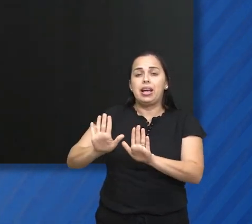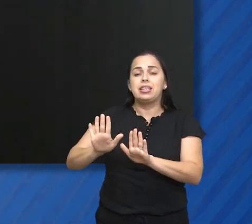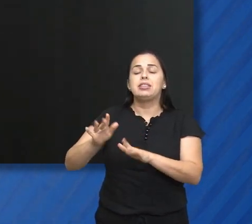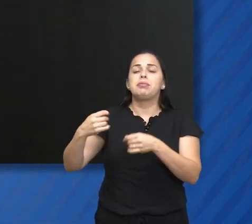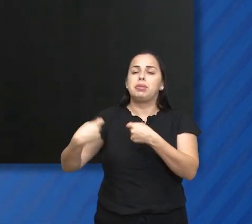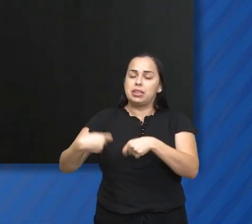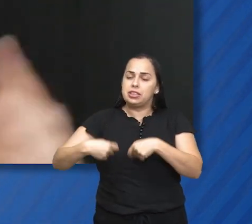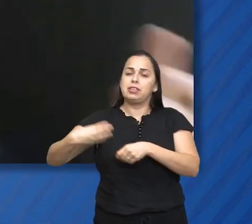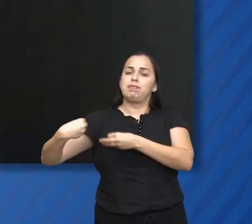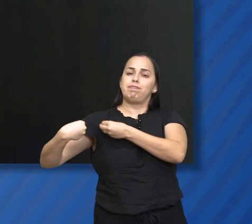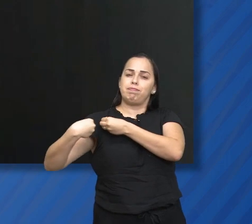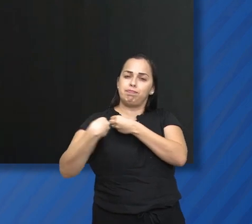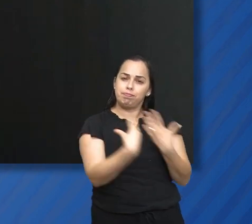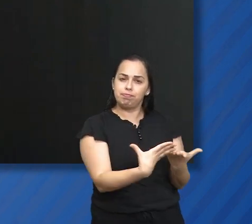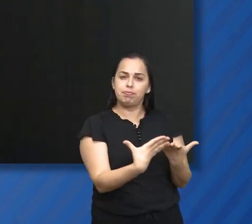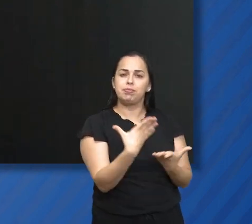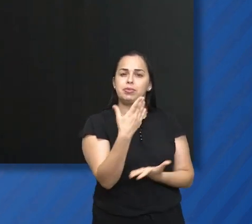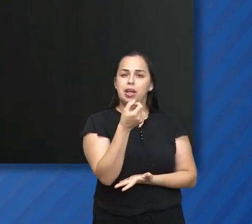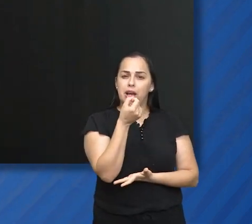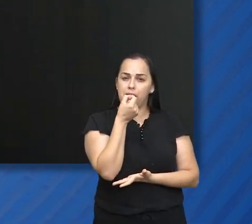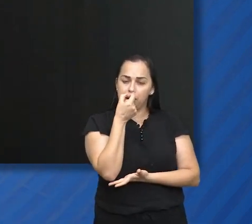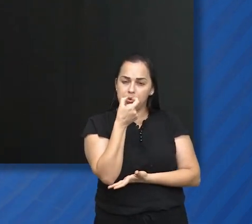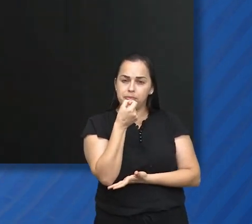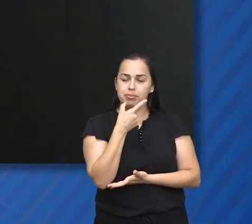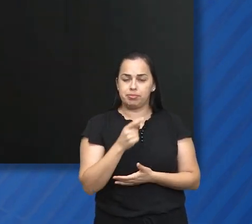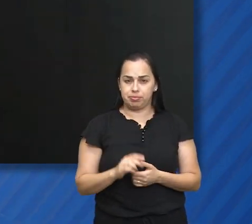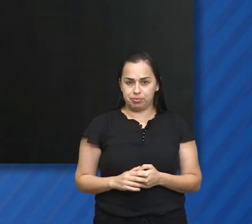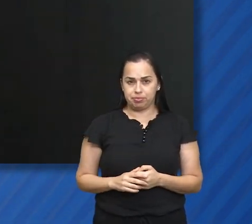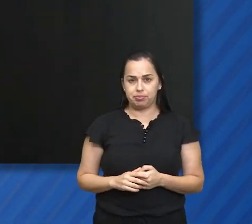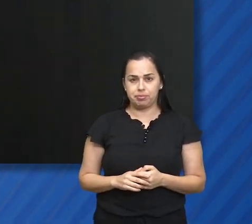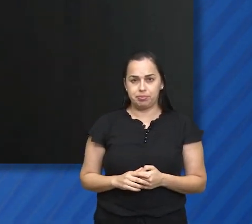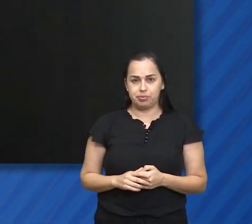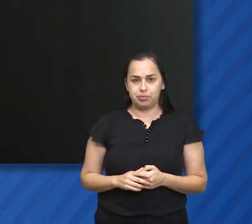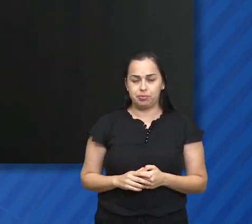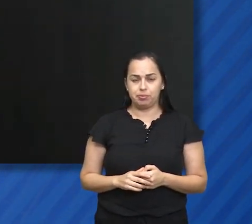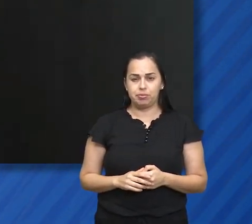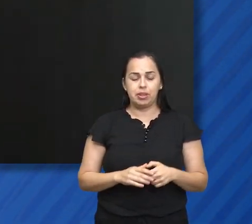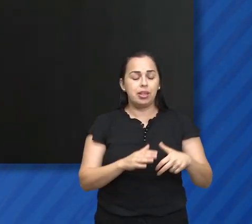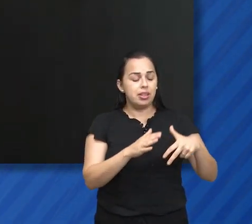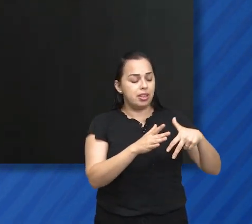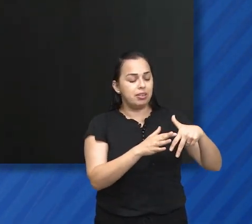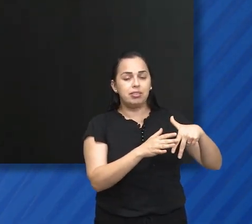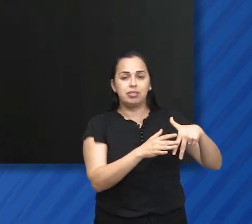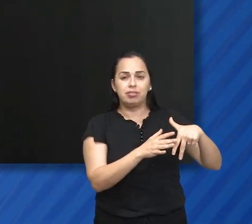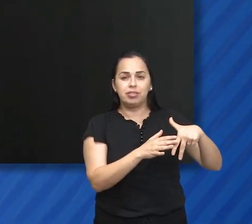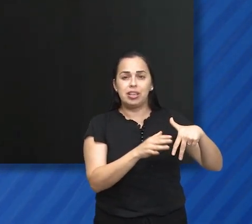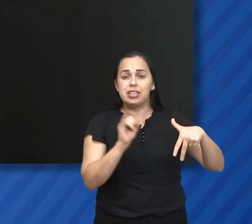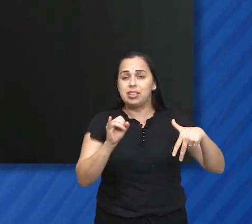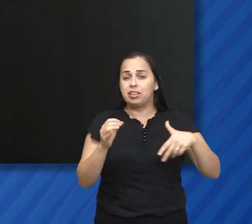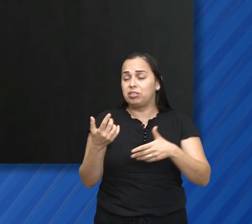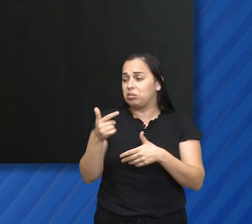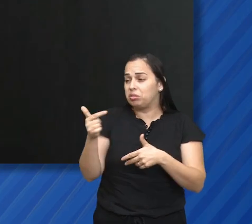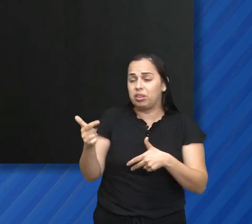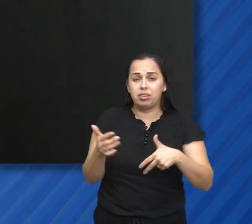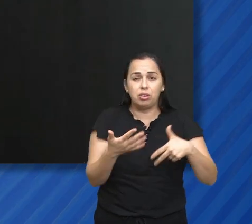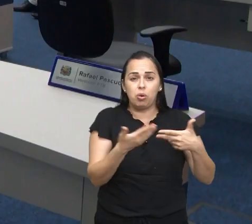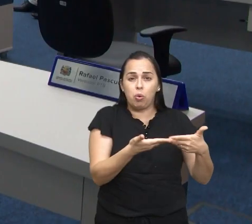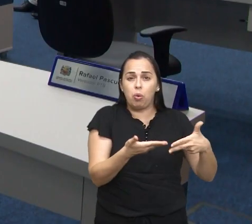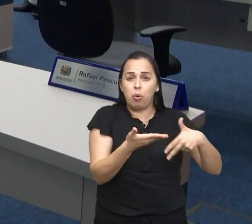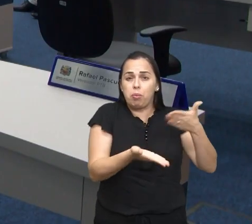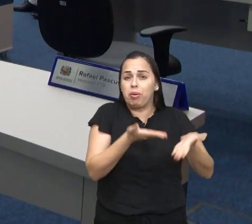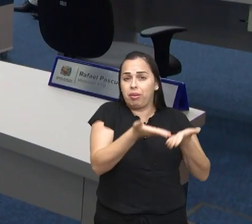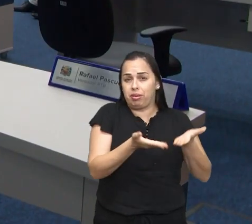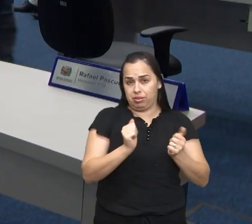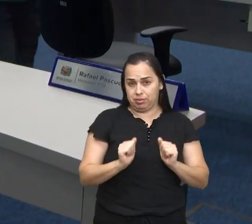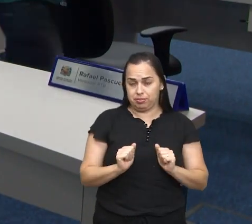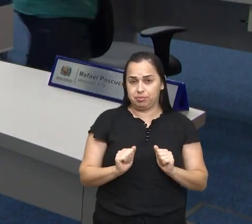cumprir o prazo, o medicamento continuaria fora do rol da ANS, e o paciente ficaria sem o medicamento do qual necessita.